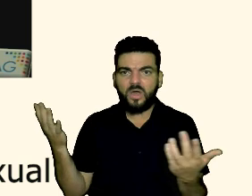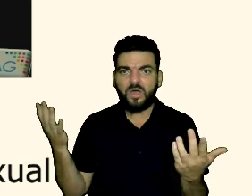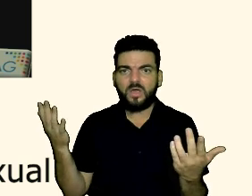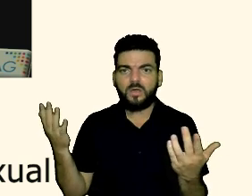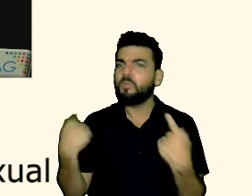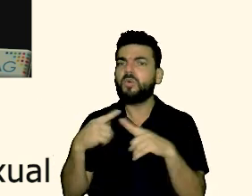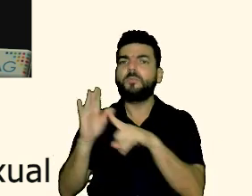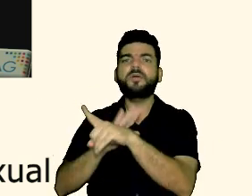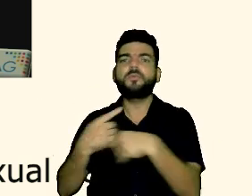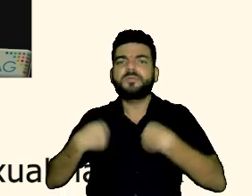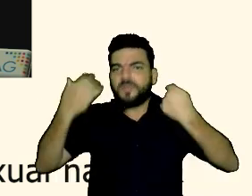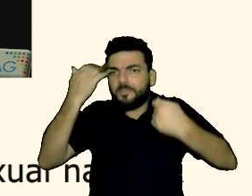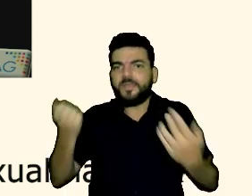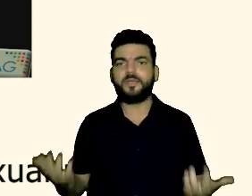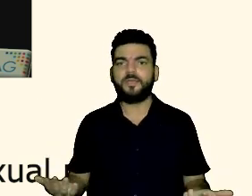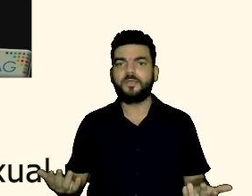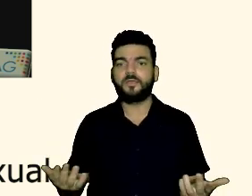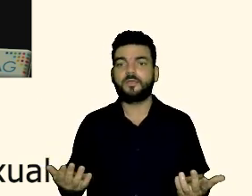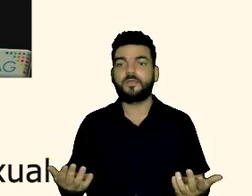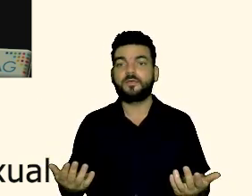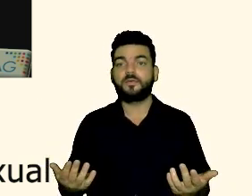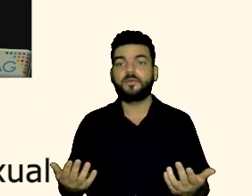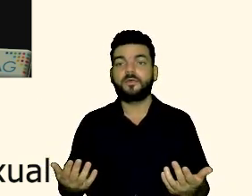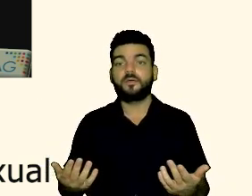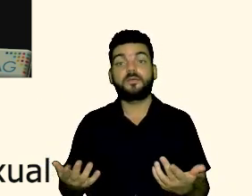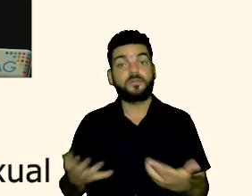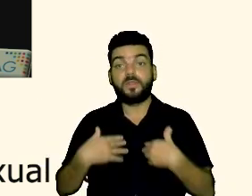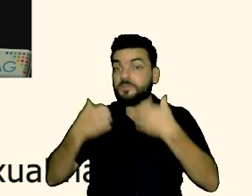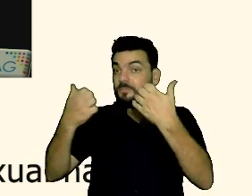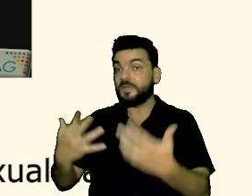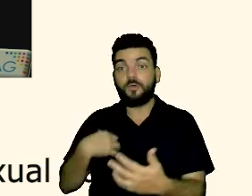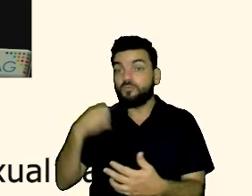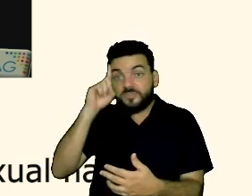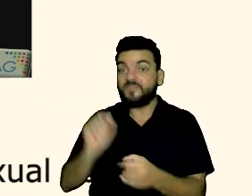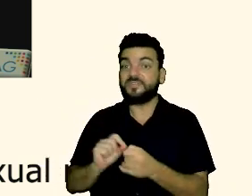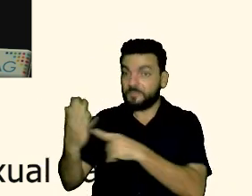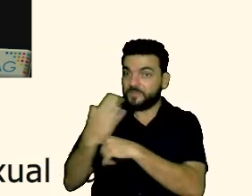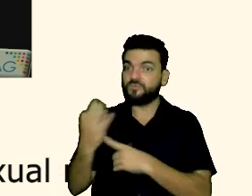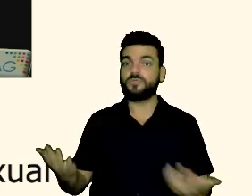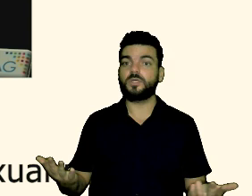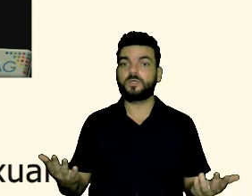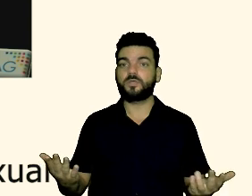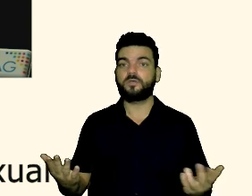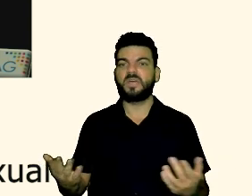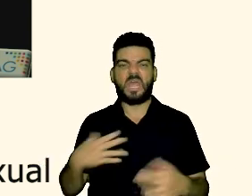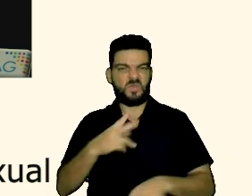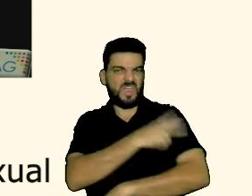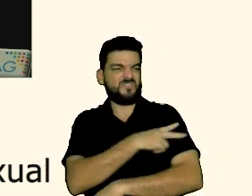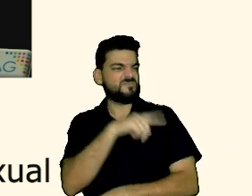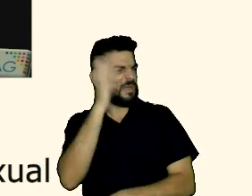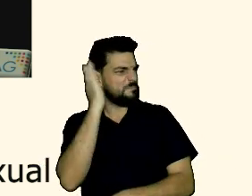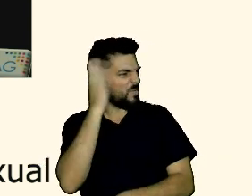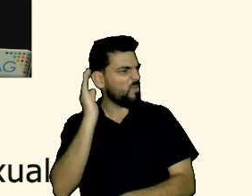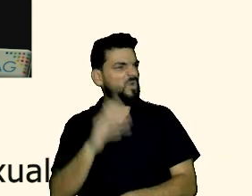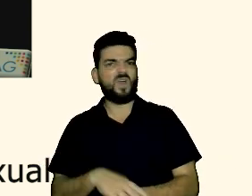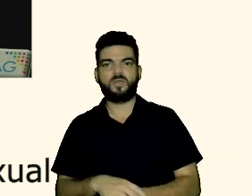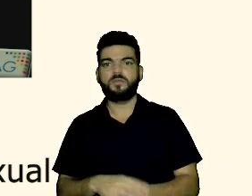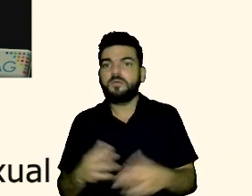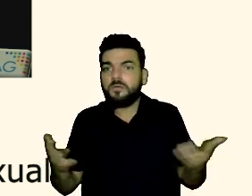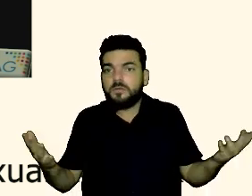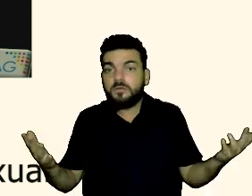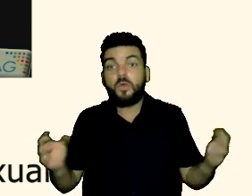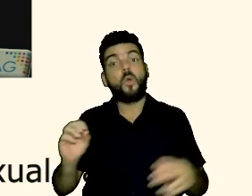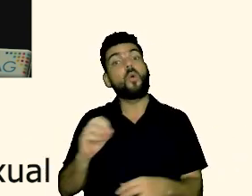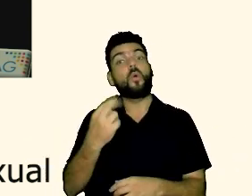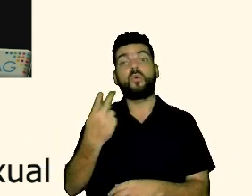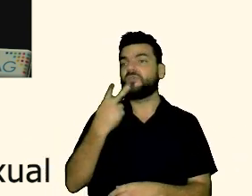desconhecimento muitas vezes sobre algum assunto, porque ela assume que não está gostando de alguma situação que ela vê como dúbia